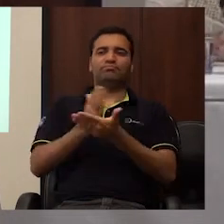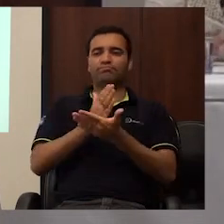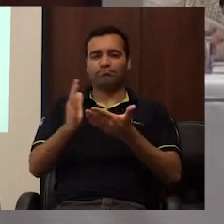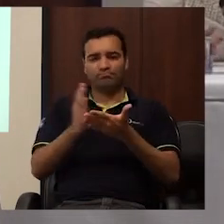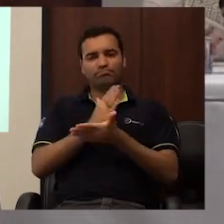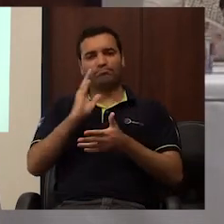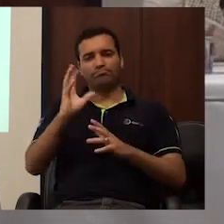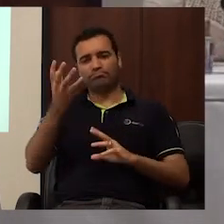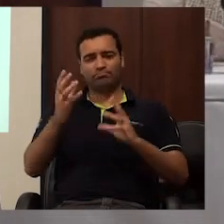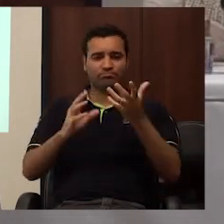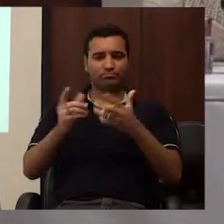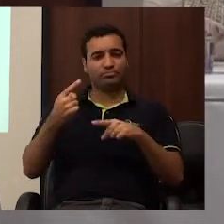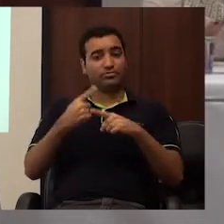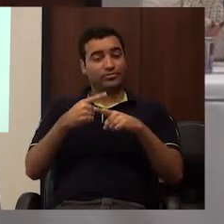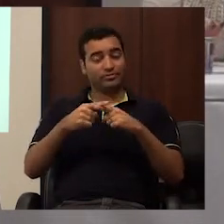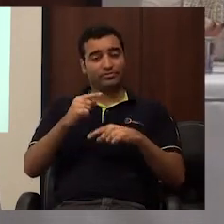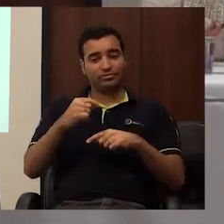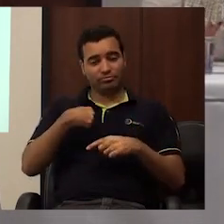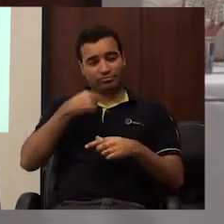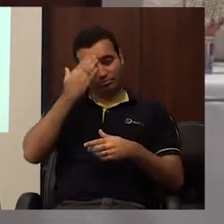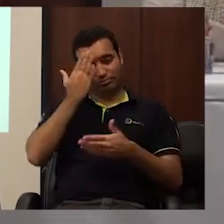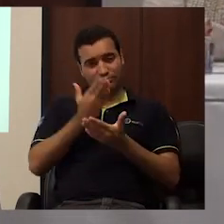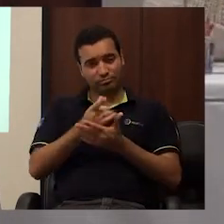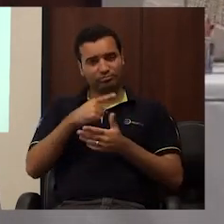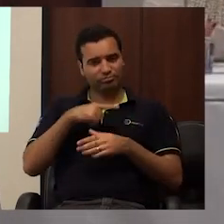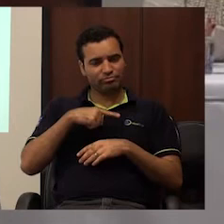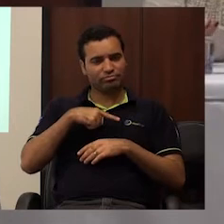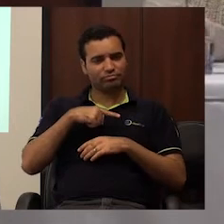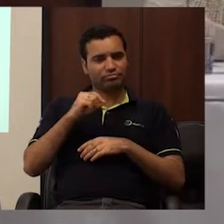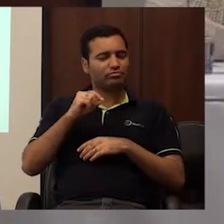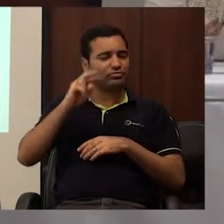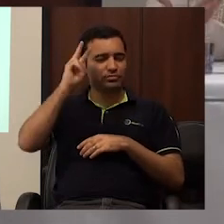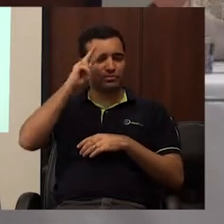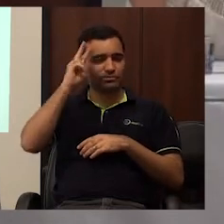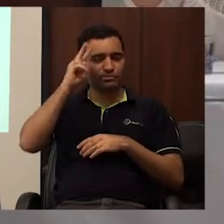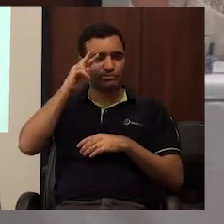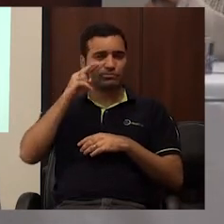que o fato de termos a história, né, como